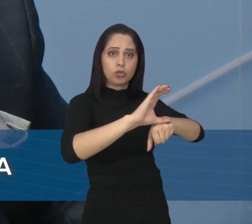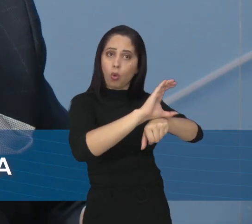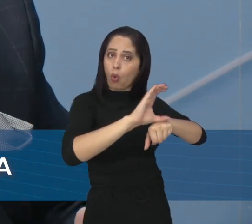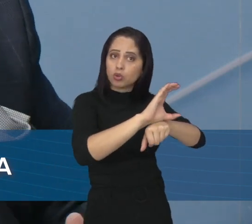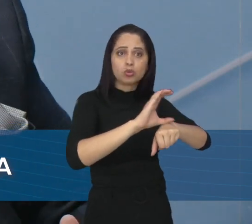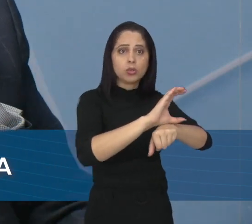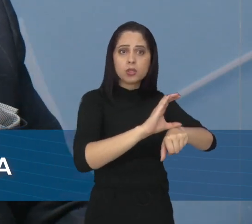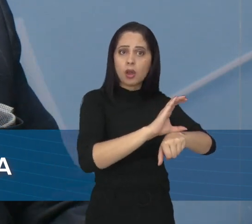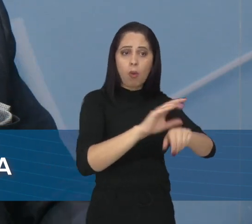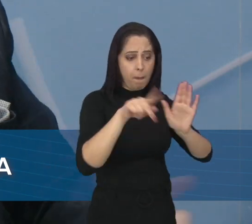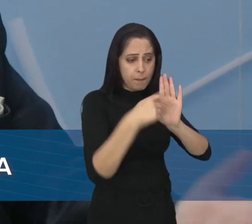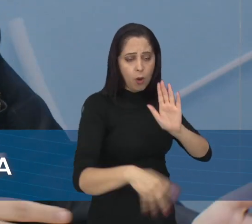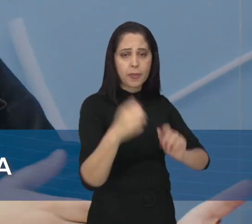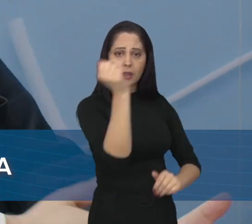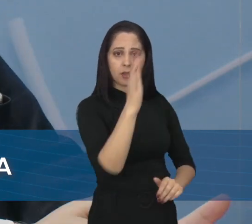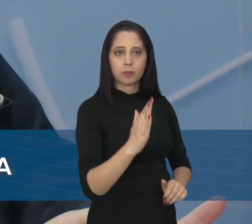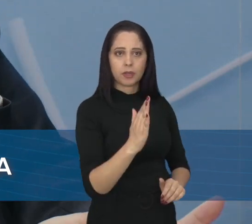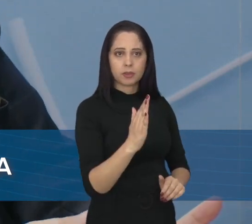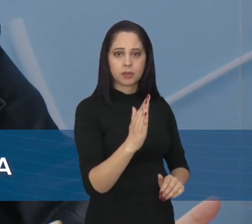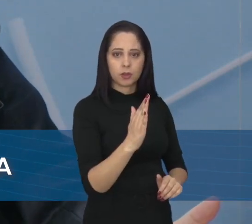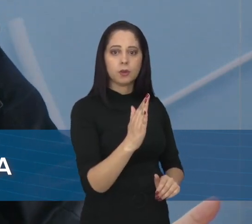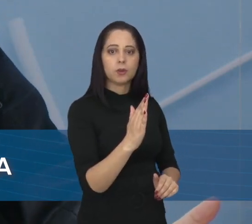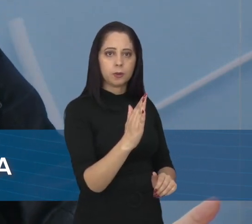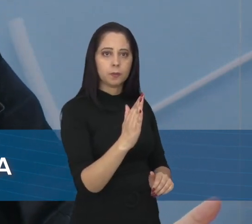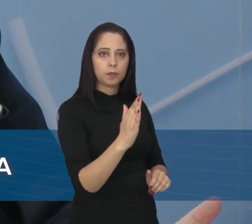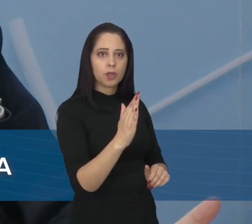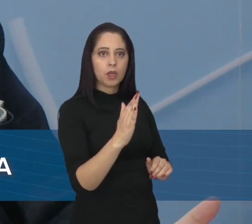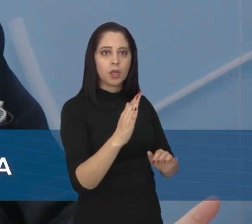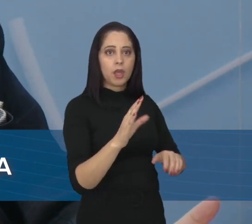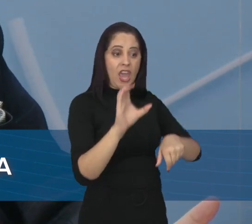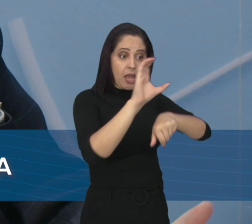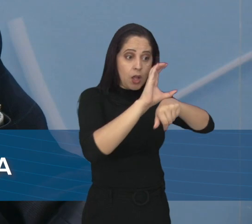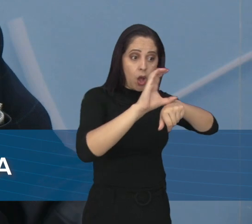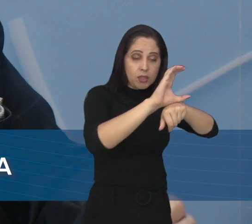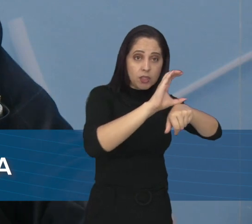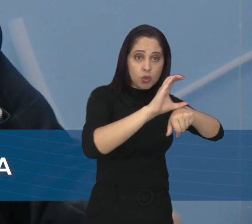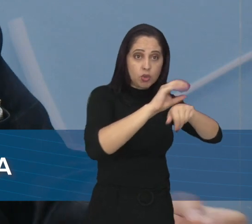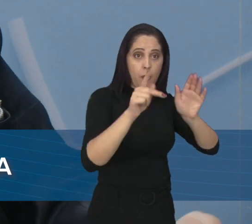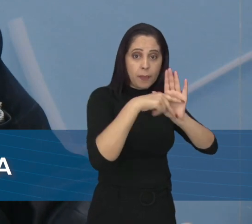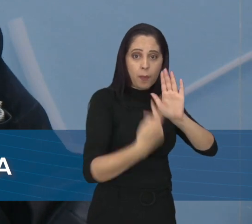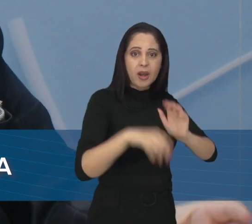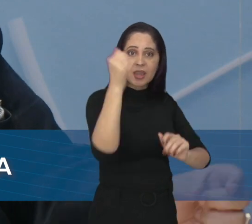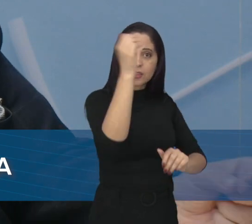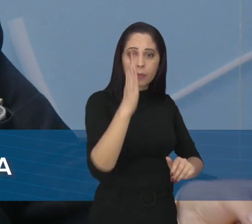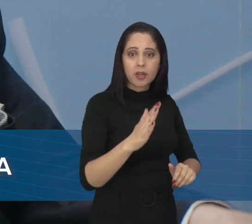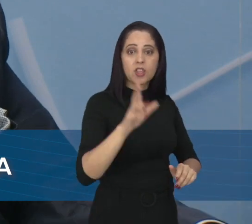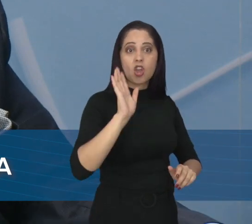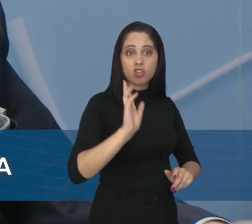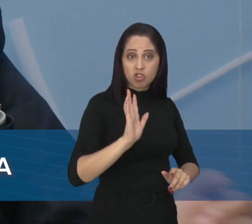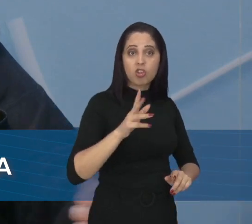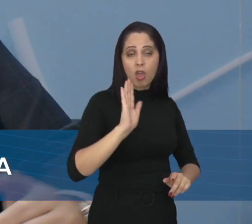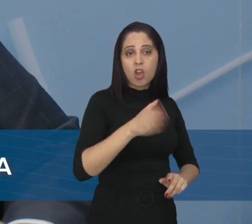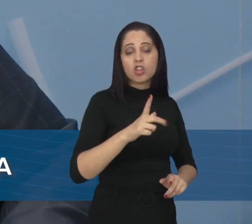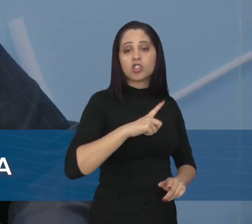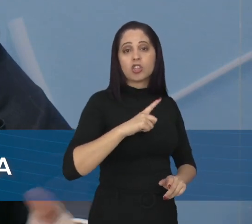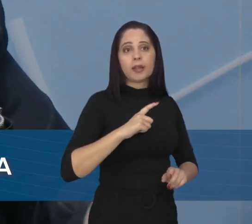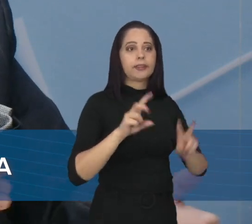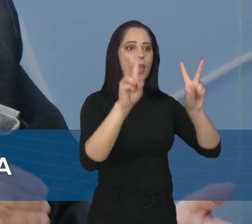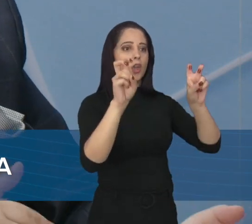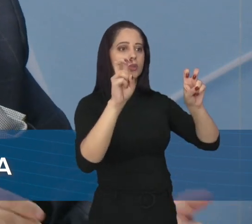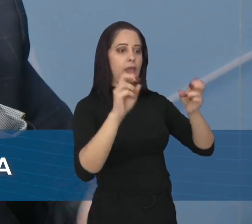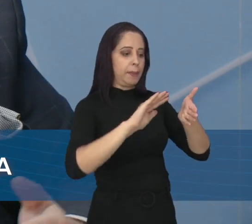Federativa Brasileira. E na história das constituições brasileiras, nós já tivemos esse termo inserido e